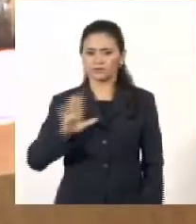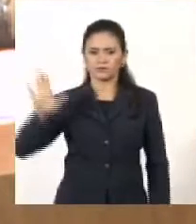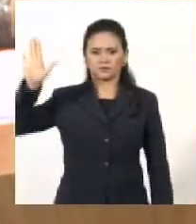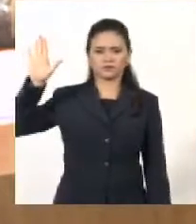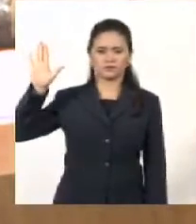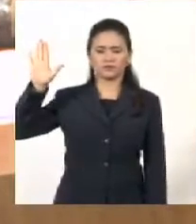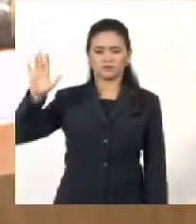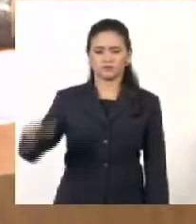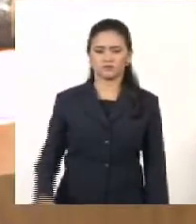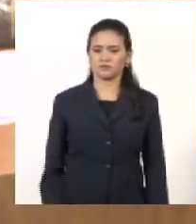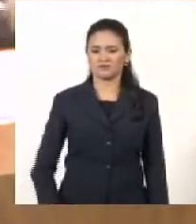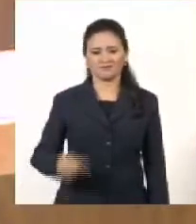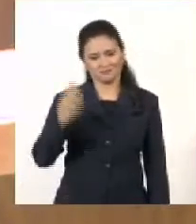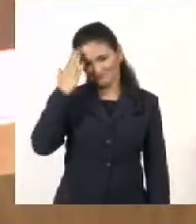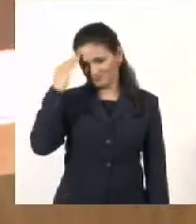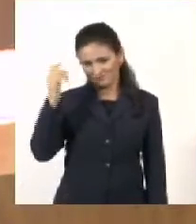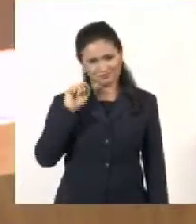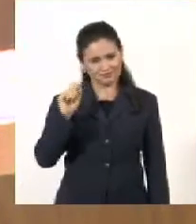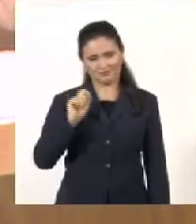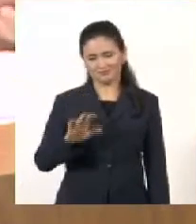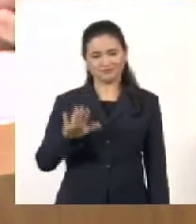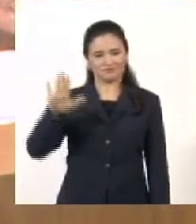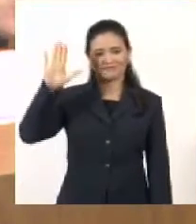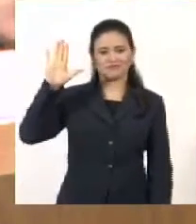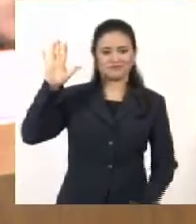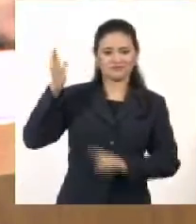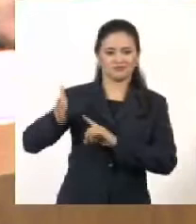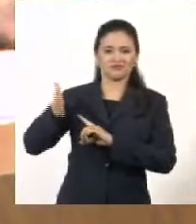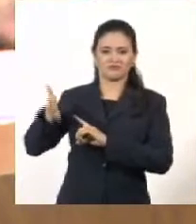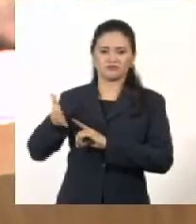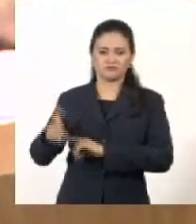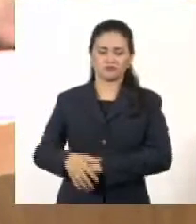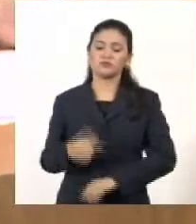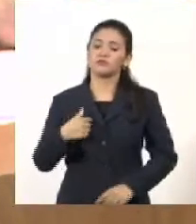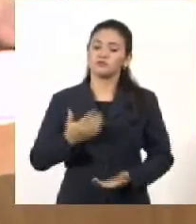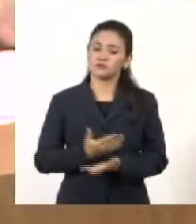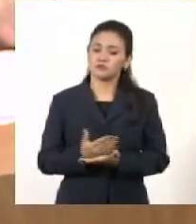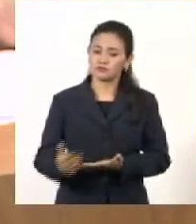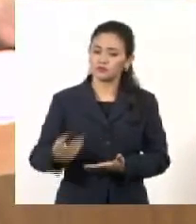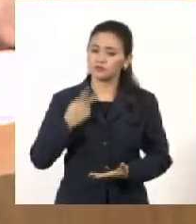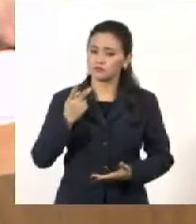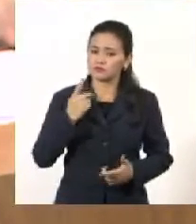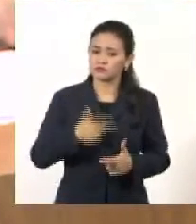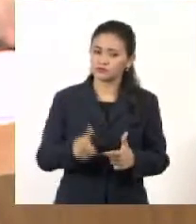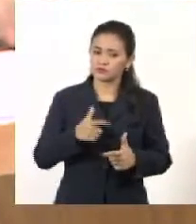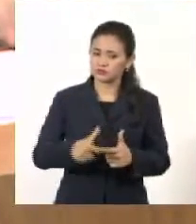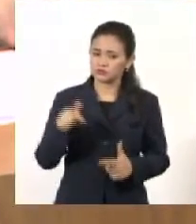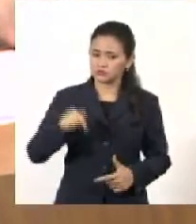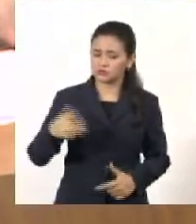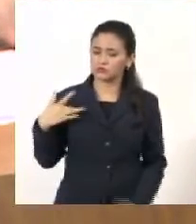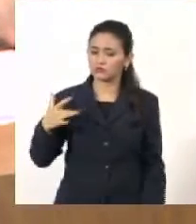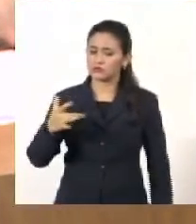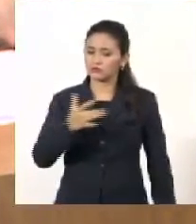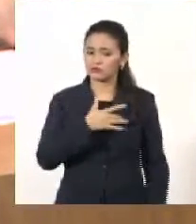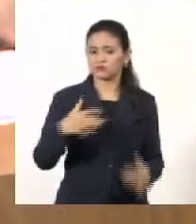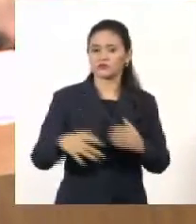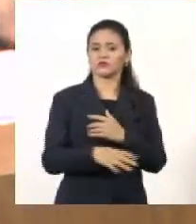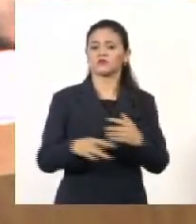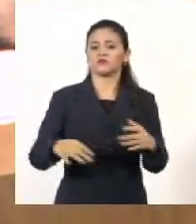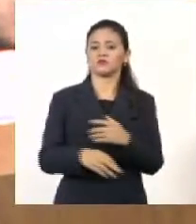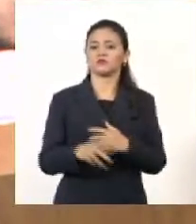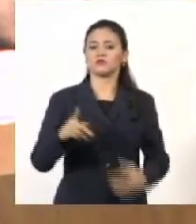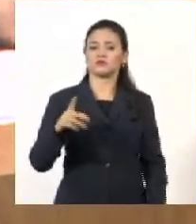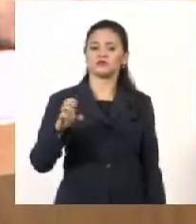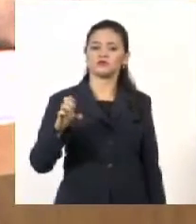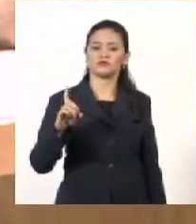não sabe o que é palanque eleitoral. Eu comecei a discutir o problema nessa tribuna da saúde da cidade de Pedro do